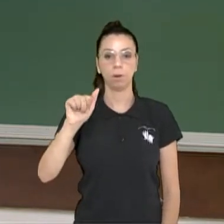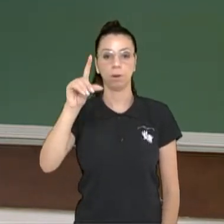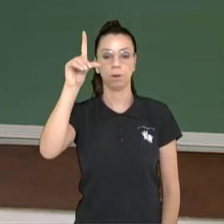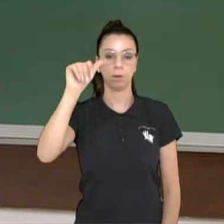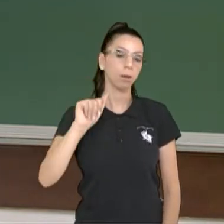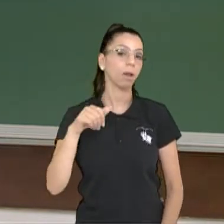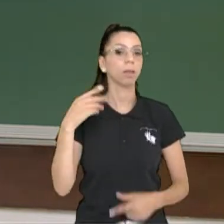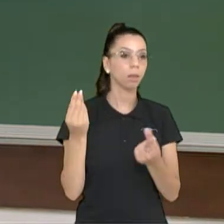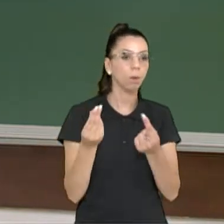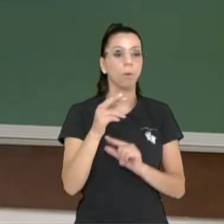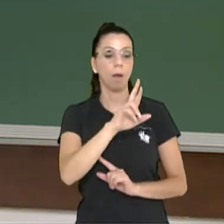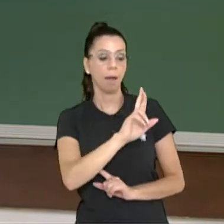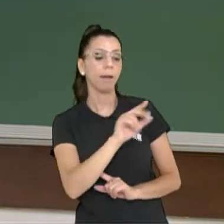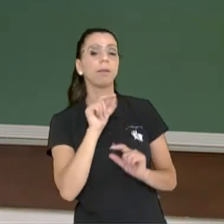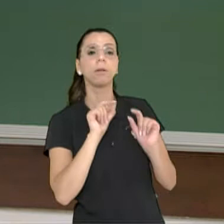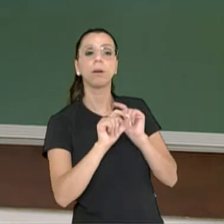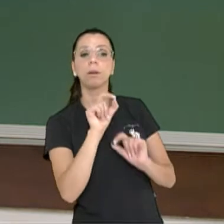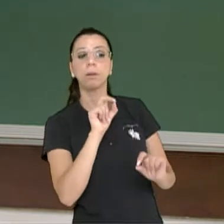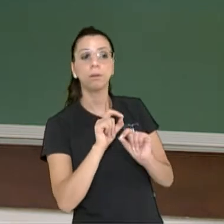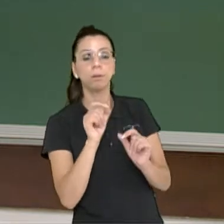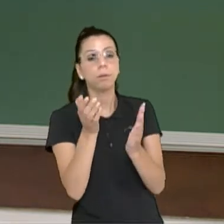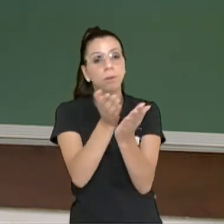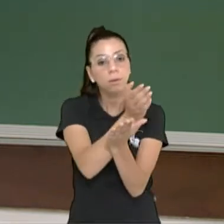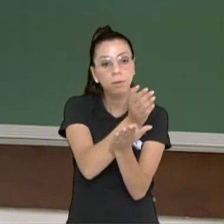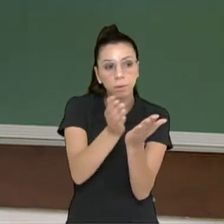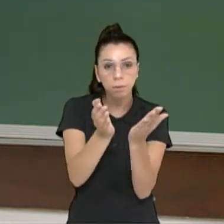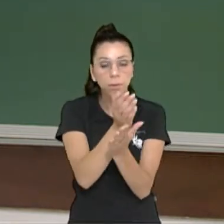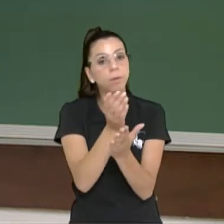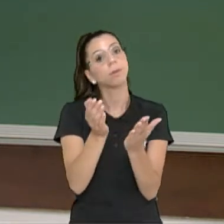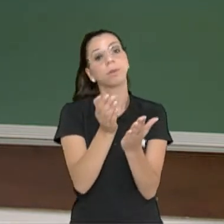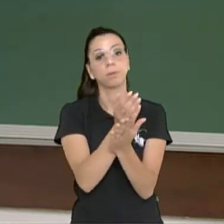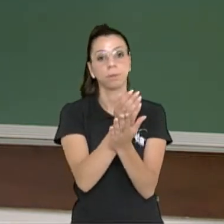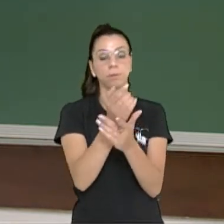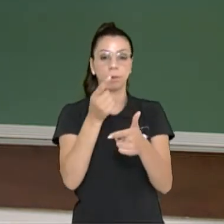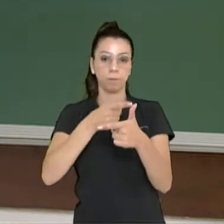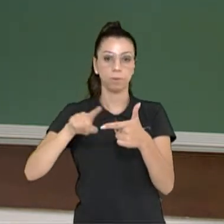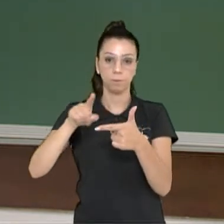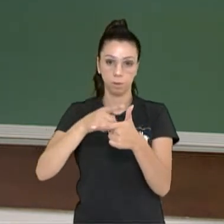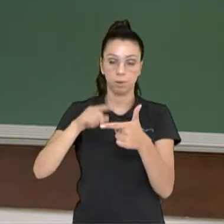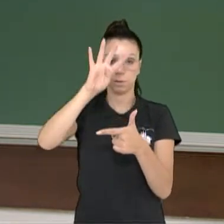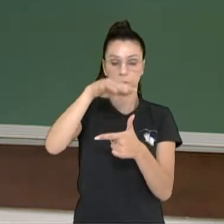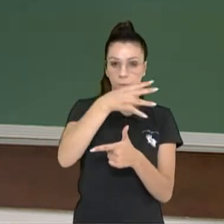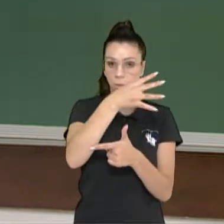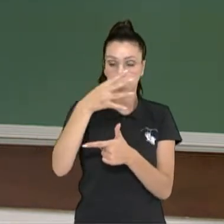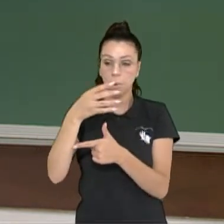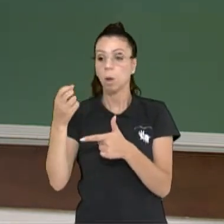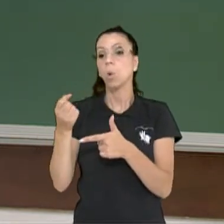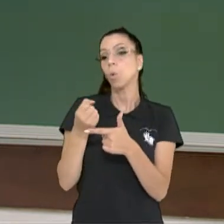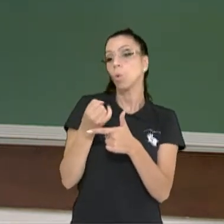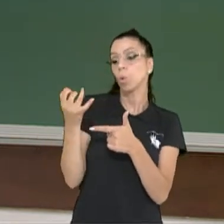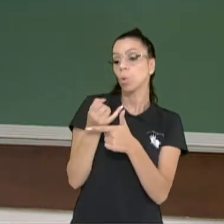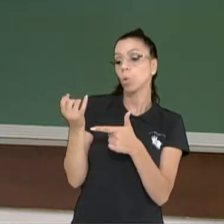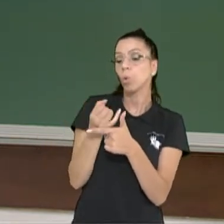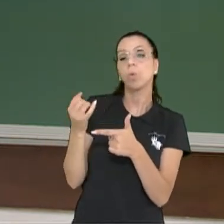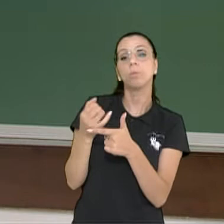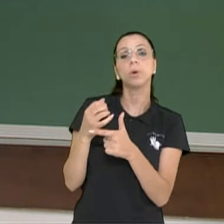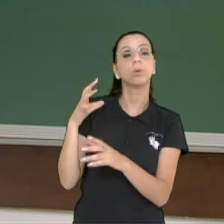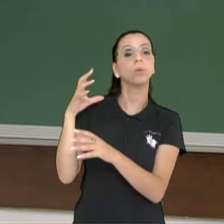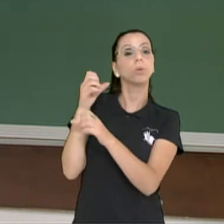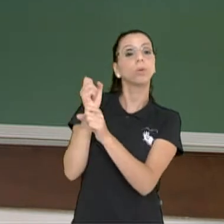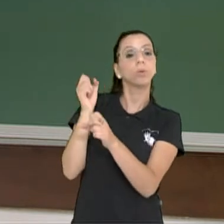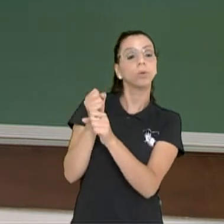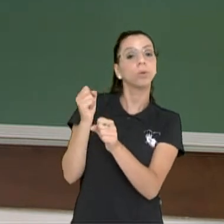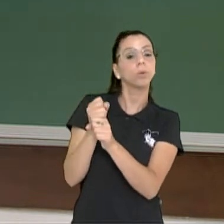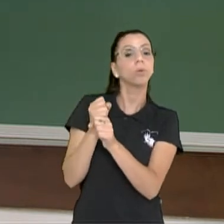de que forma? Nós vamos fazer a divisão da frequência absoluta, que é a da tabela anterior, pelo número total de valores